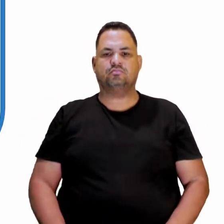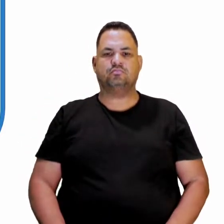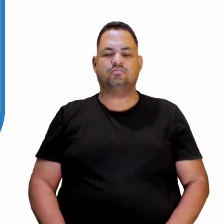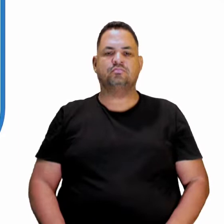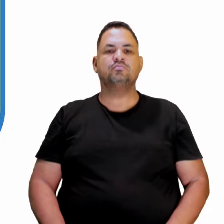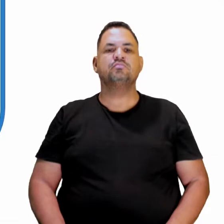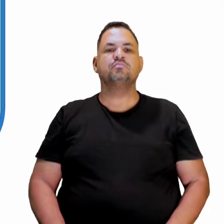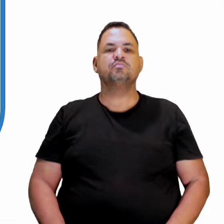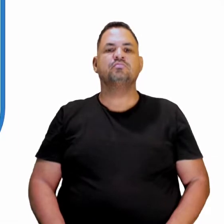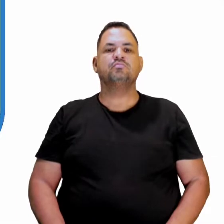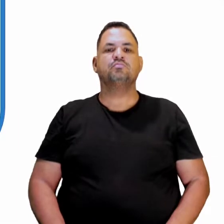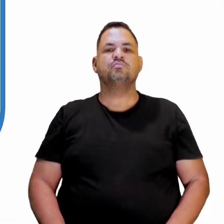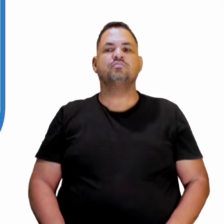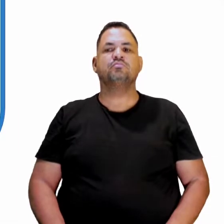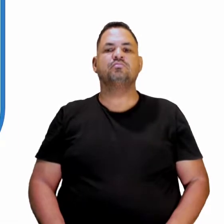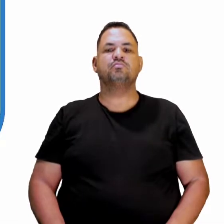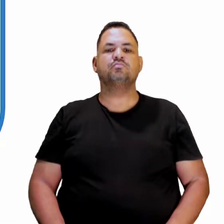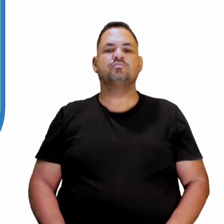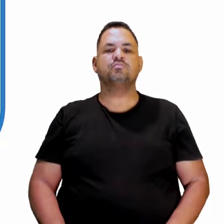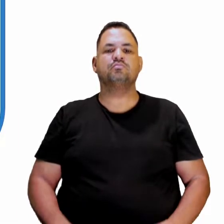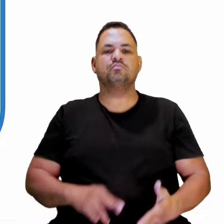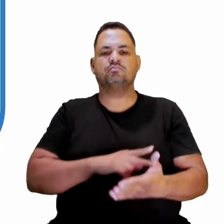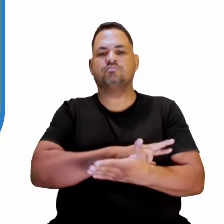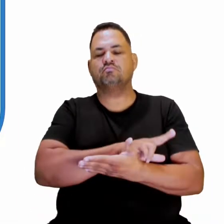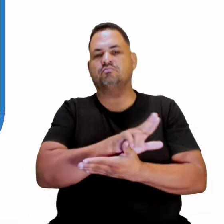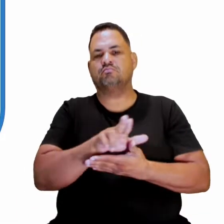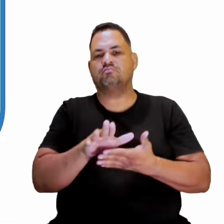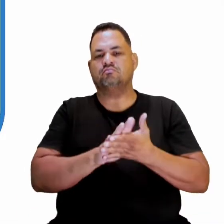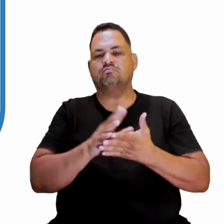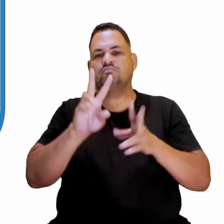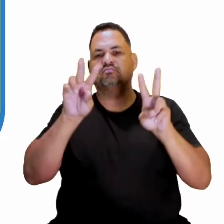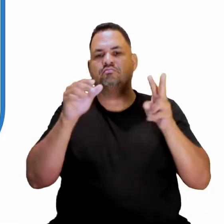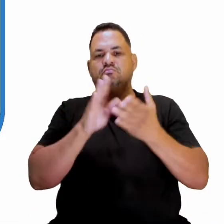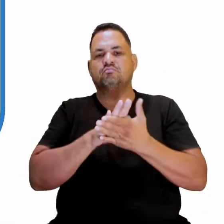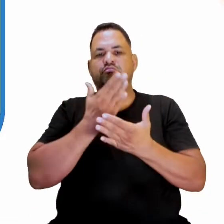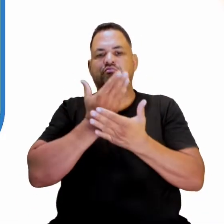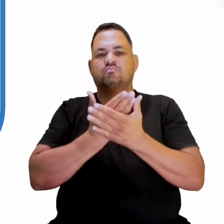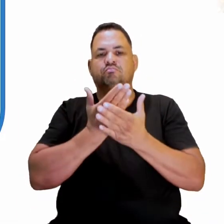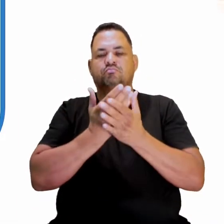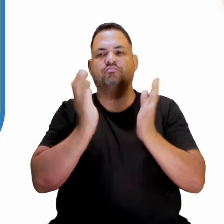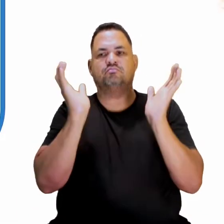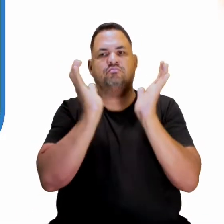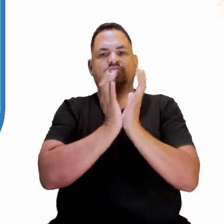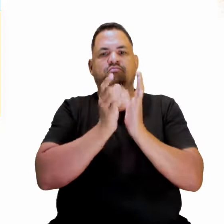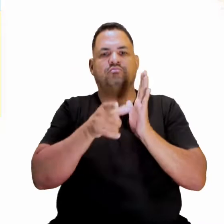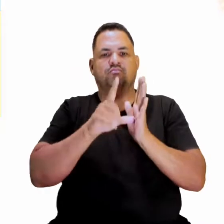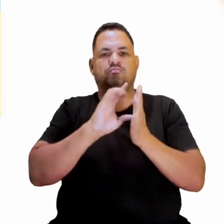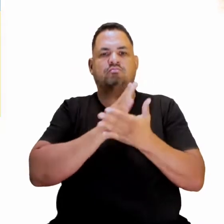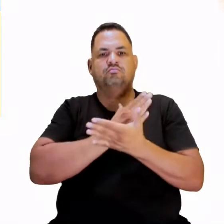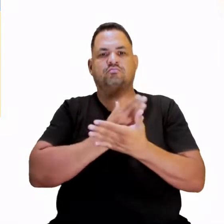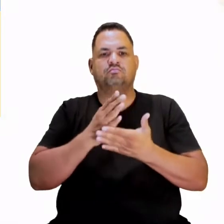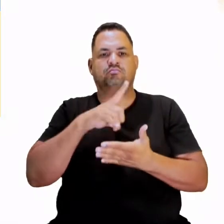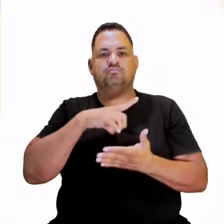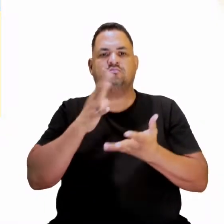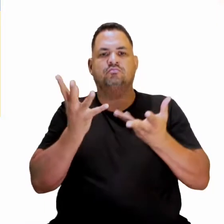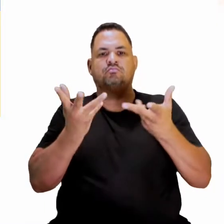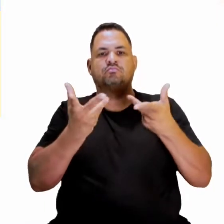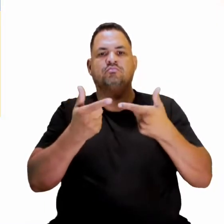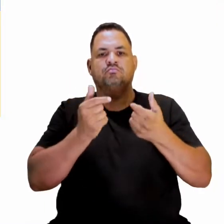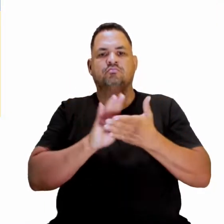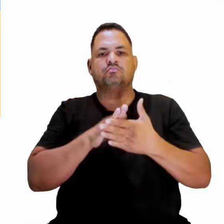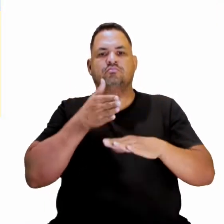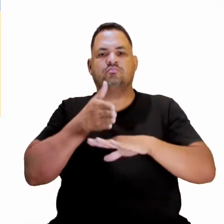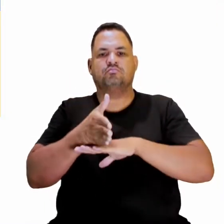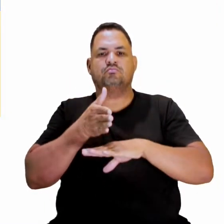Enem. E aí, gente, muita coisa para a gente estudar essa unidade. Mas antes de começar a aula, toda aula tem uma habilidade. Hoje você